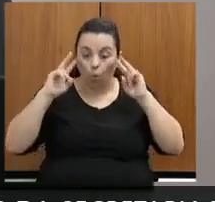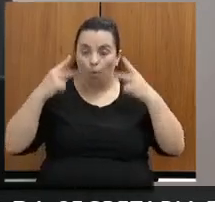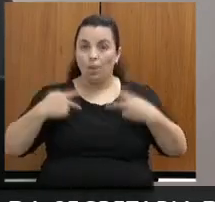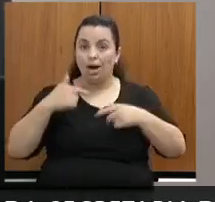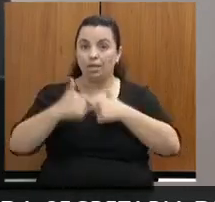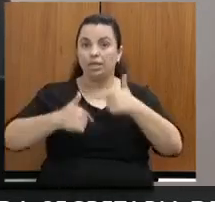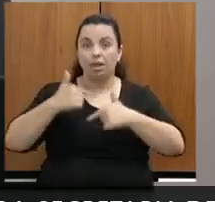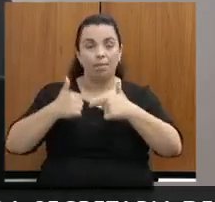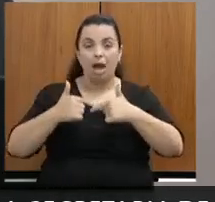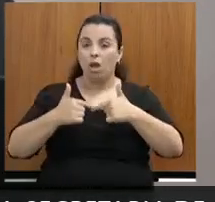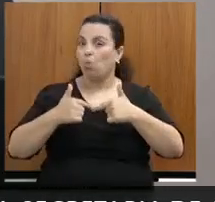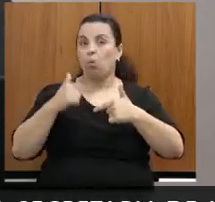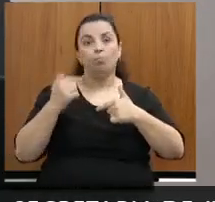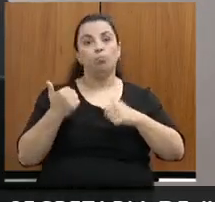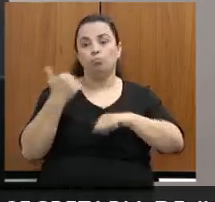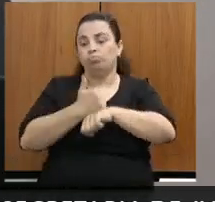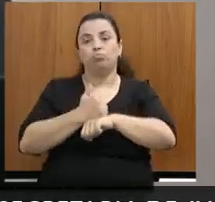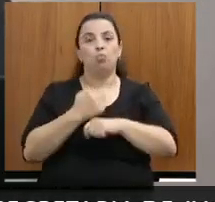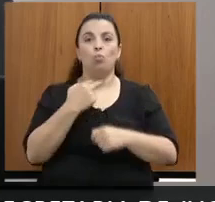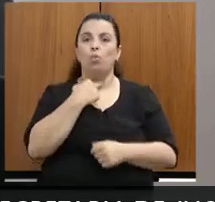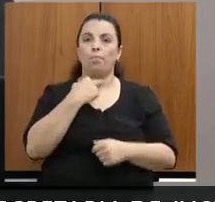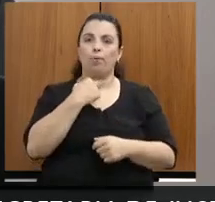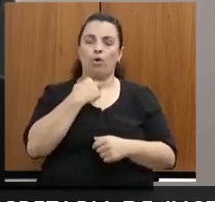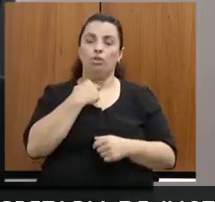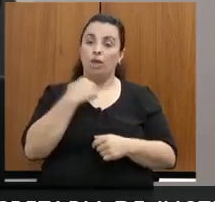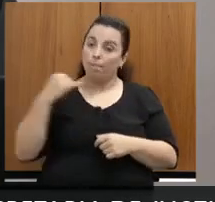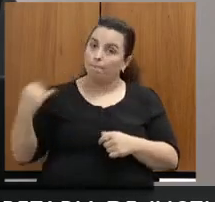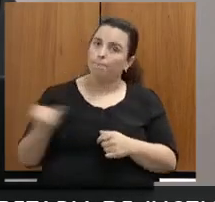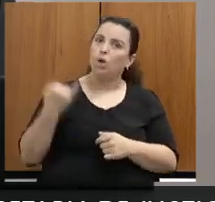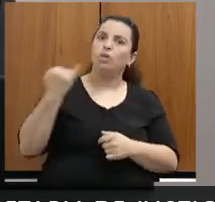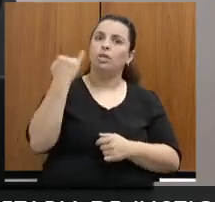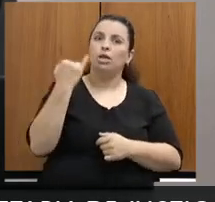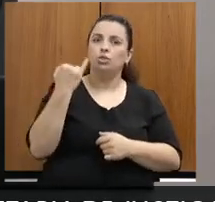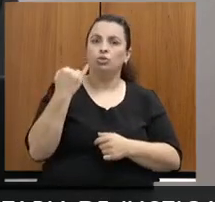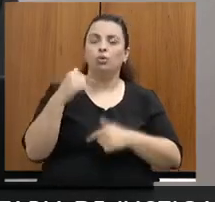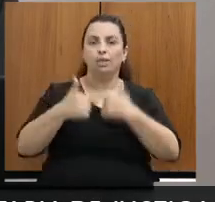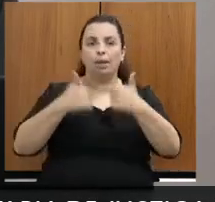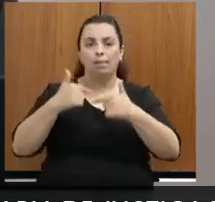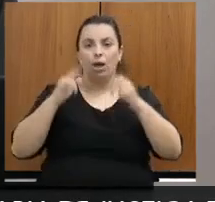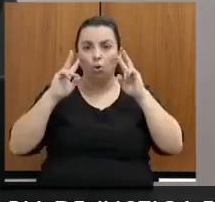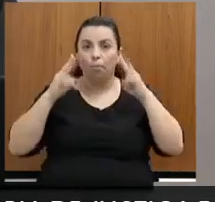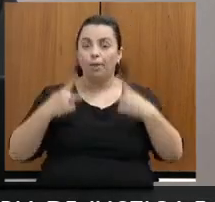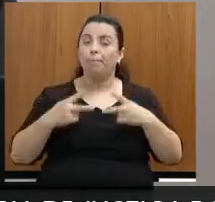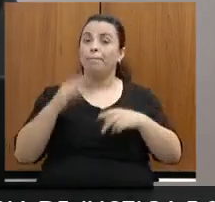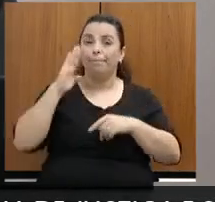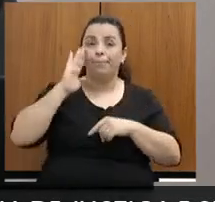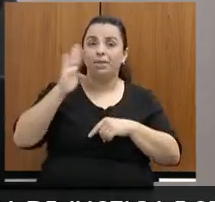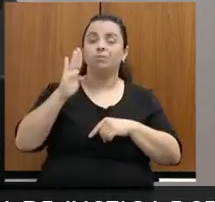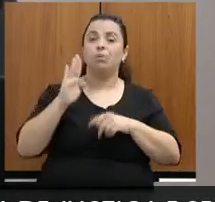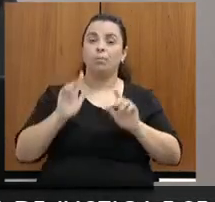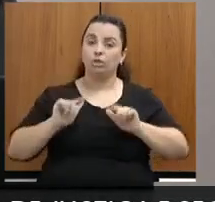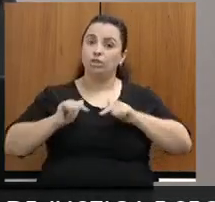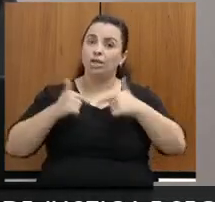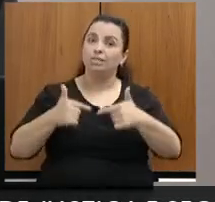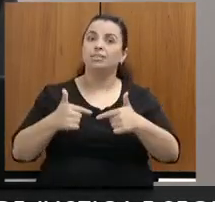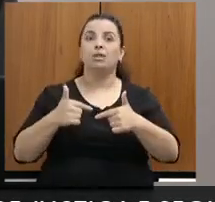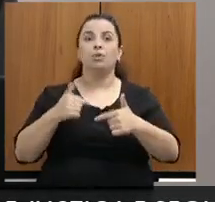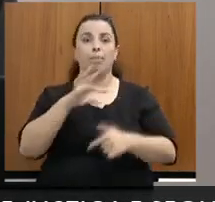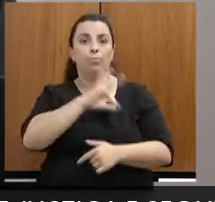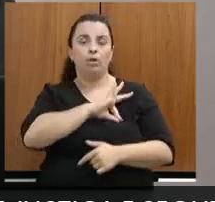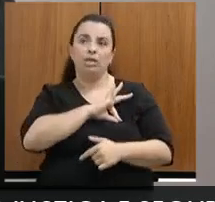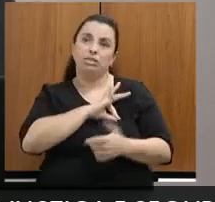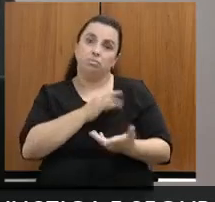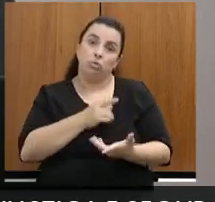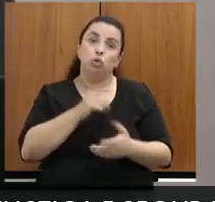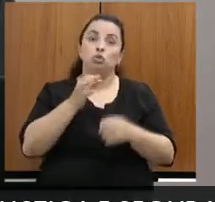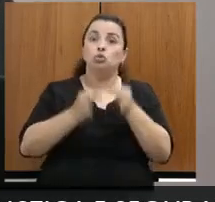substituível em suas tarefas Ainda mais se tratando da ação de polícia seja ela judiciário ou por